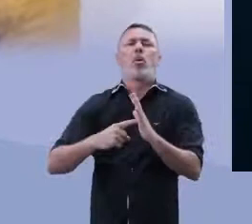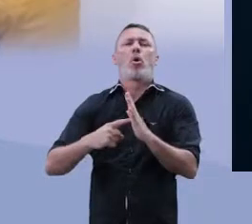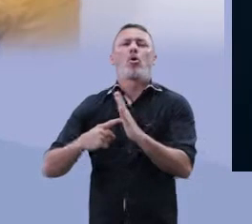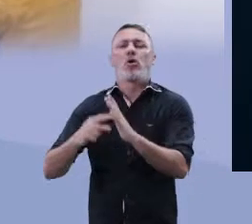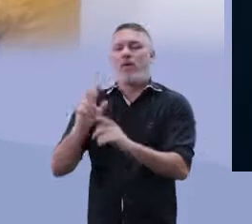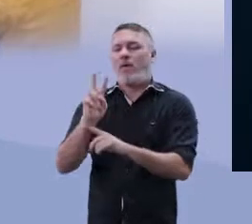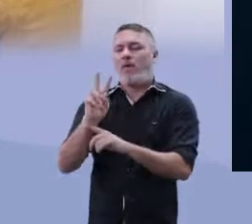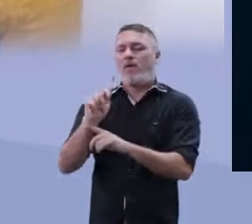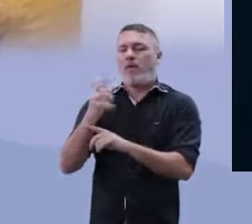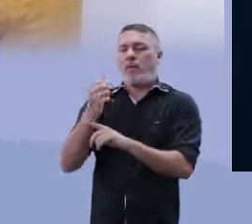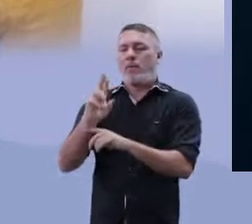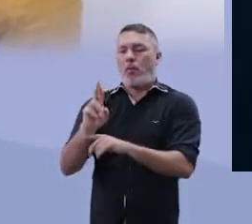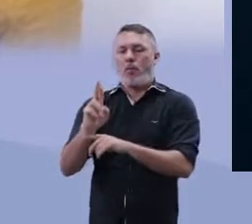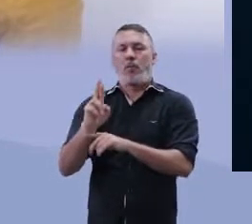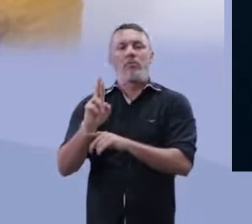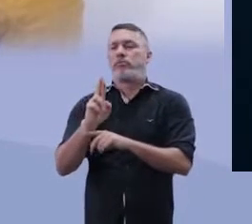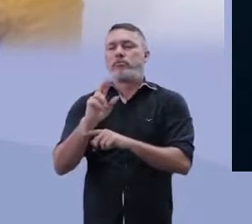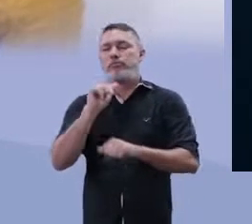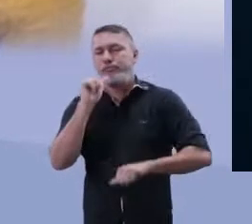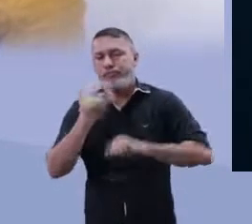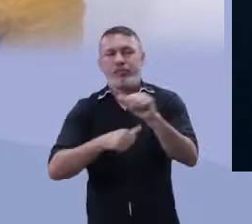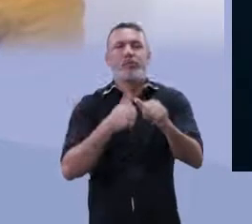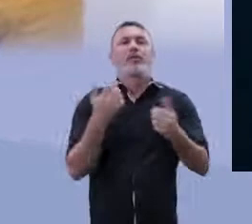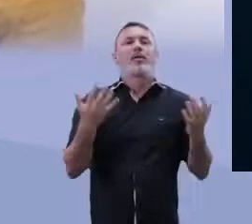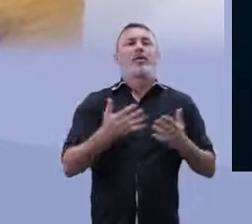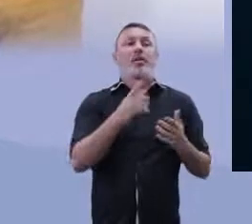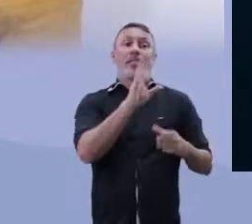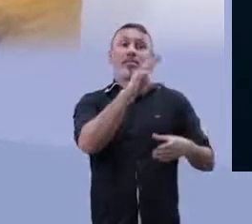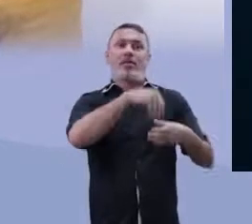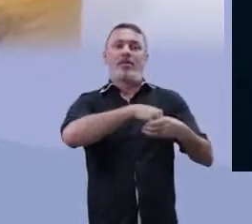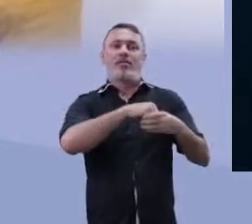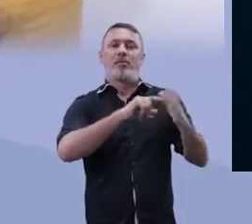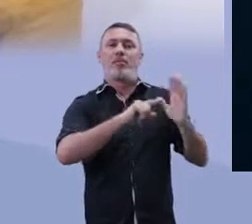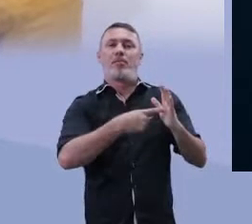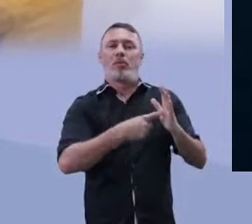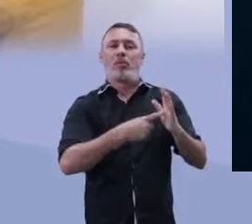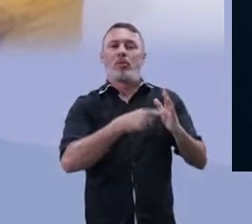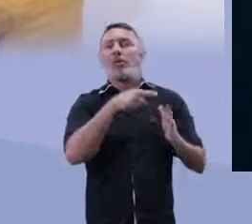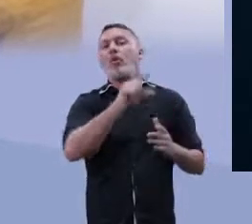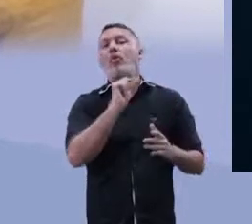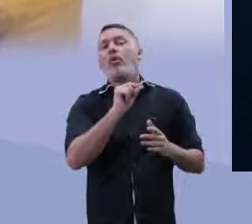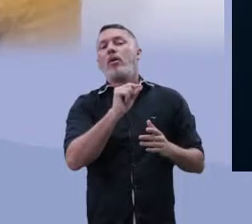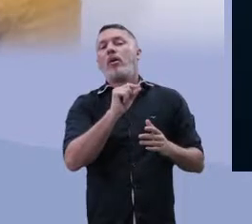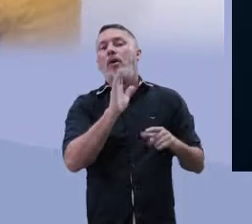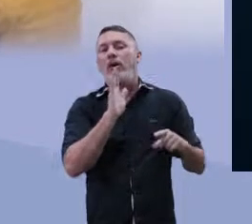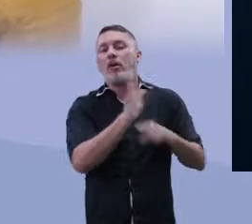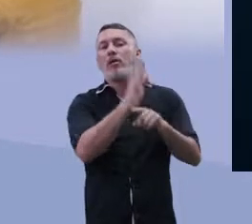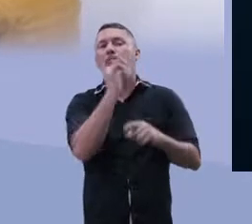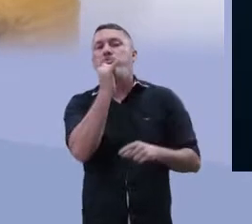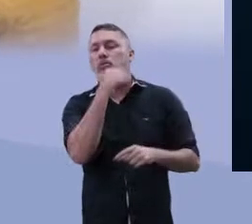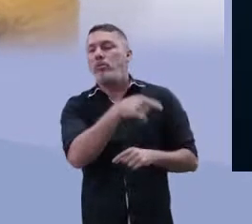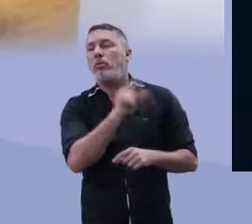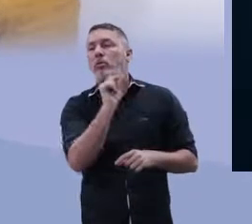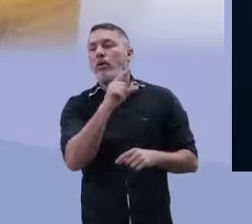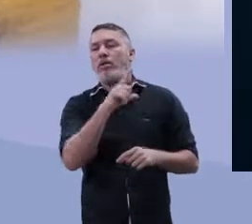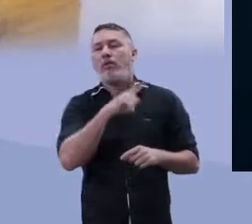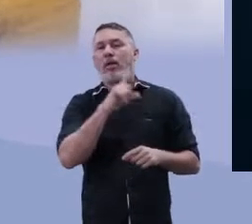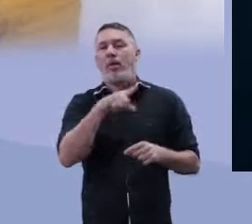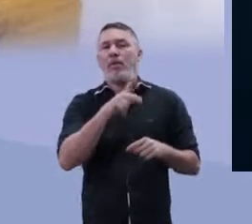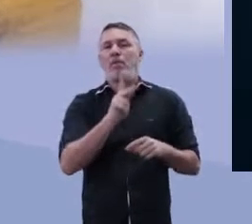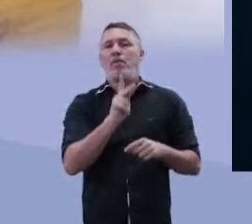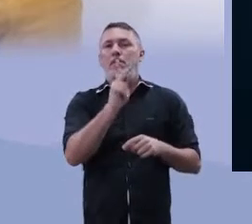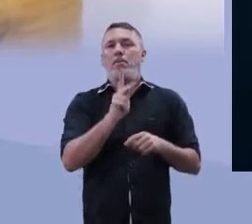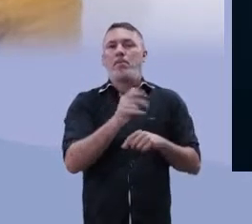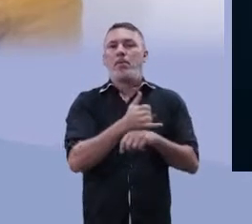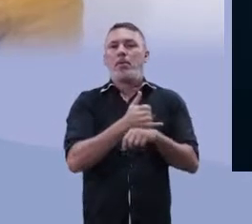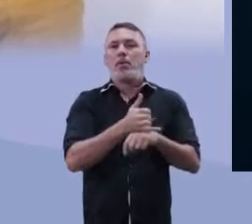lugar aos motores a combustão interna. E a base energética agora vai ser o quê? A base energética vai ser os derivados do